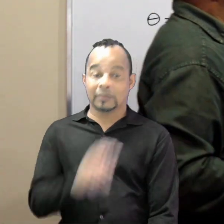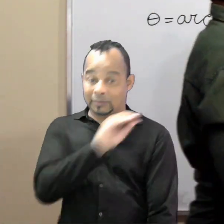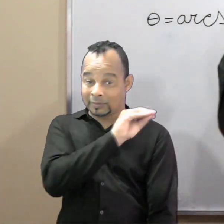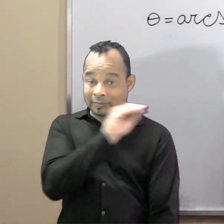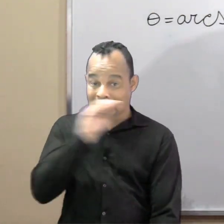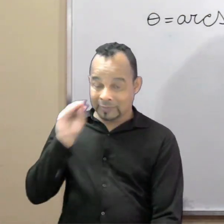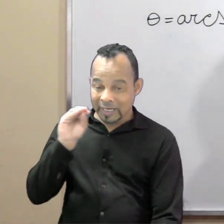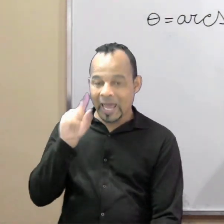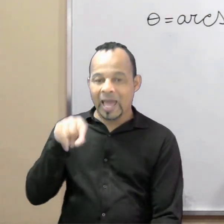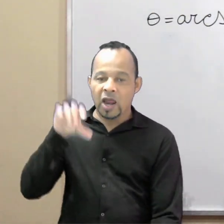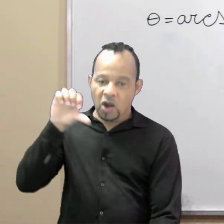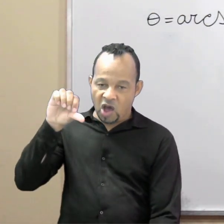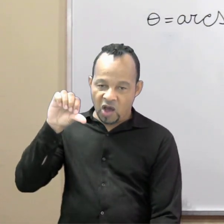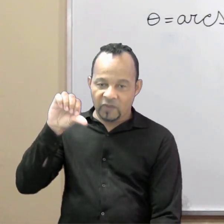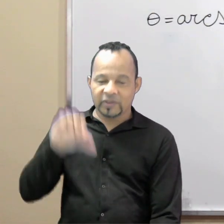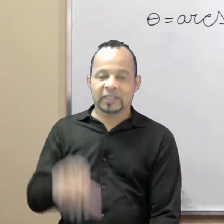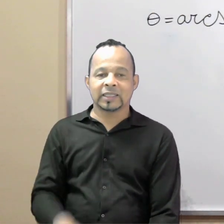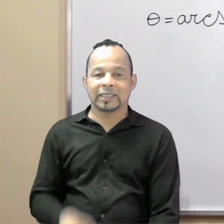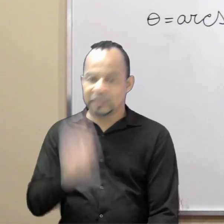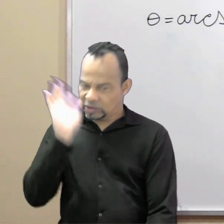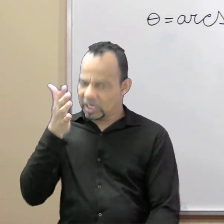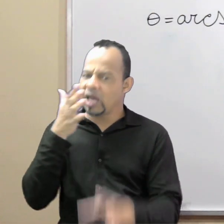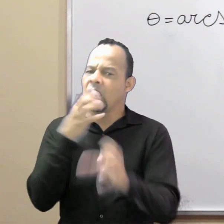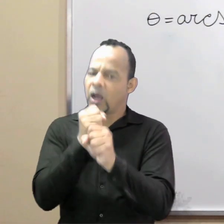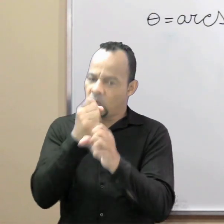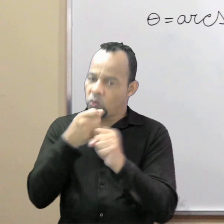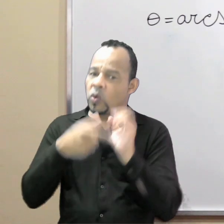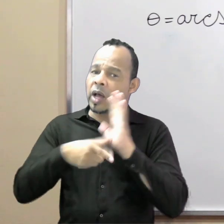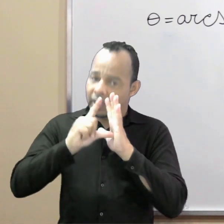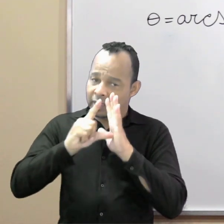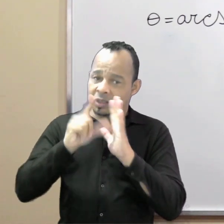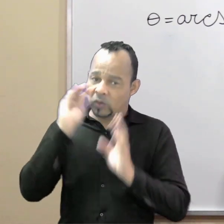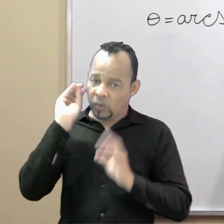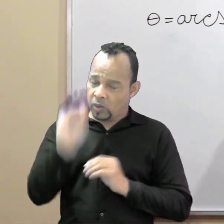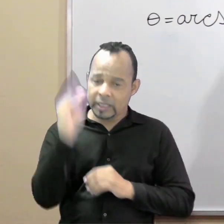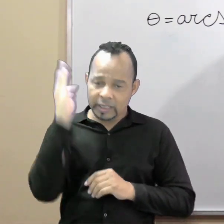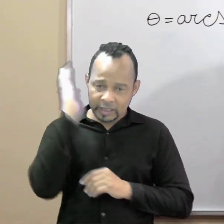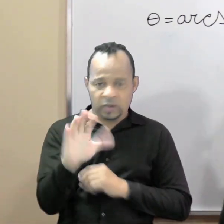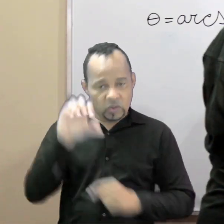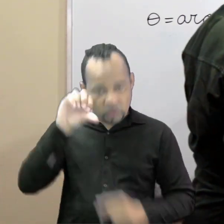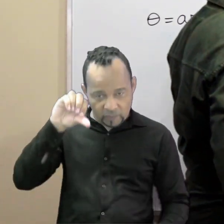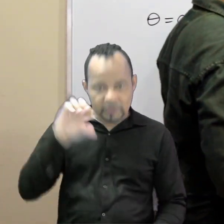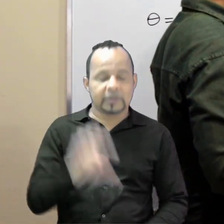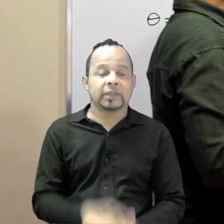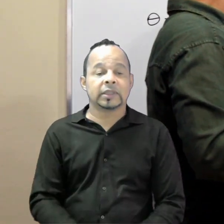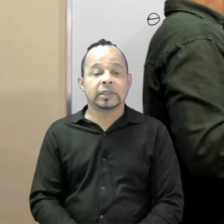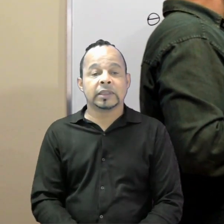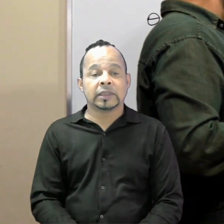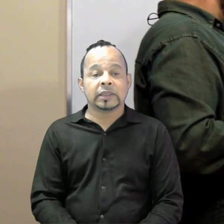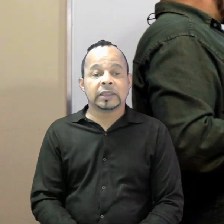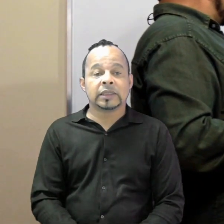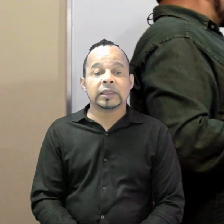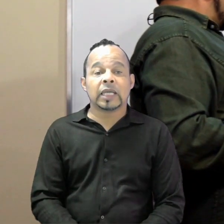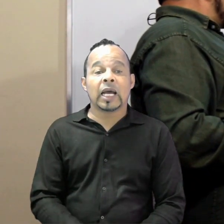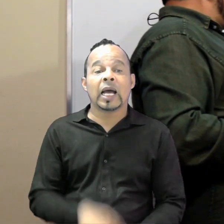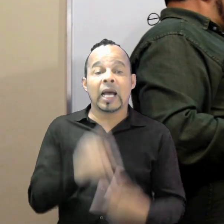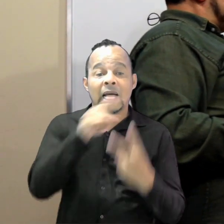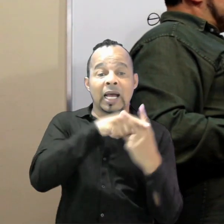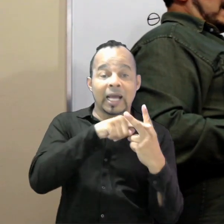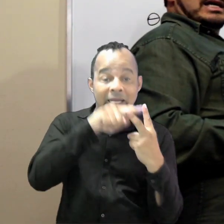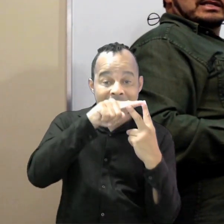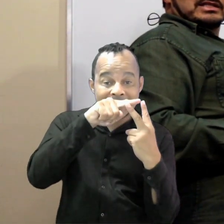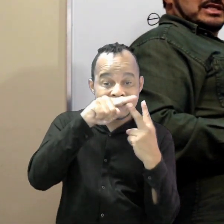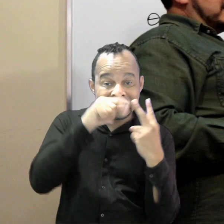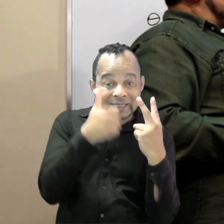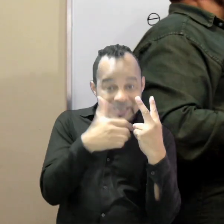módulo de A vetorial B, 9. Pessoal, já fizemos na outra, vou colocar direto. Raiz de 10